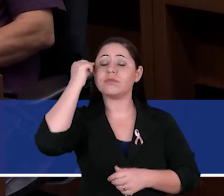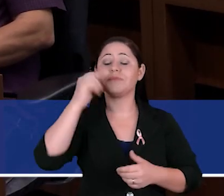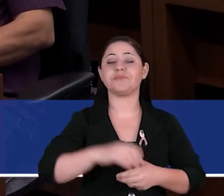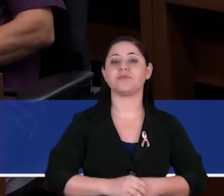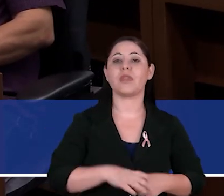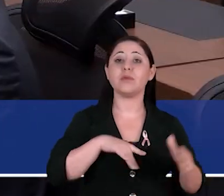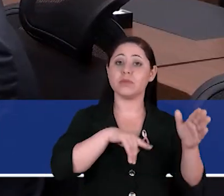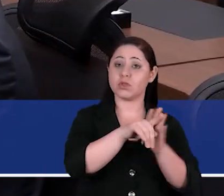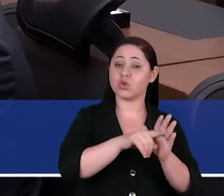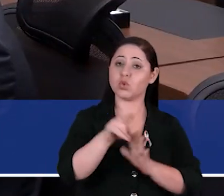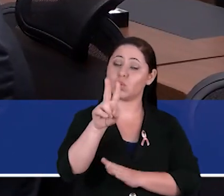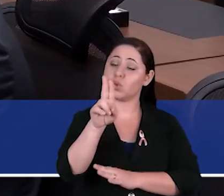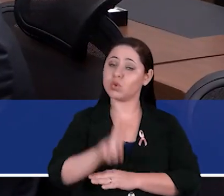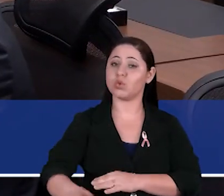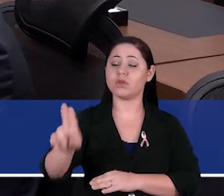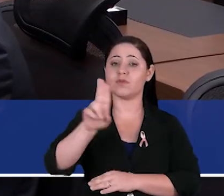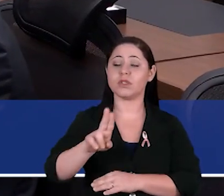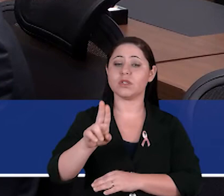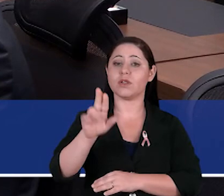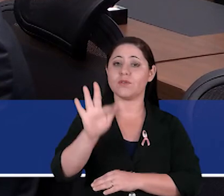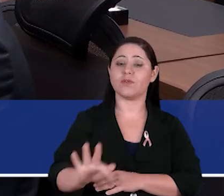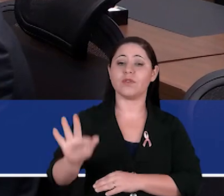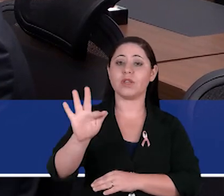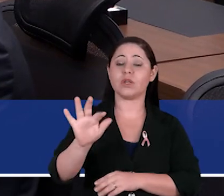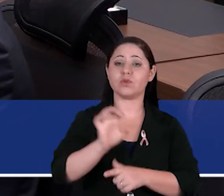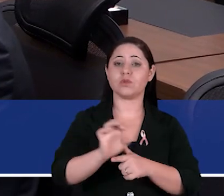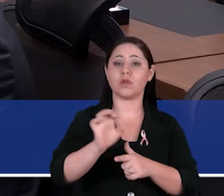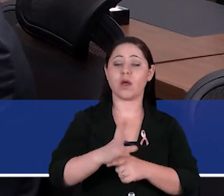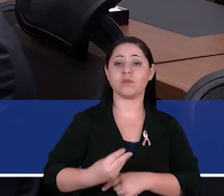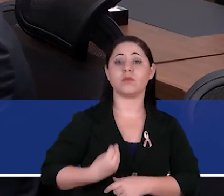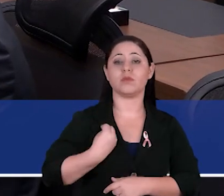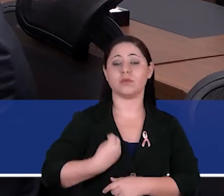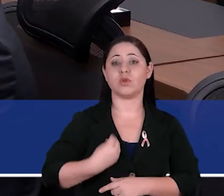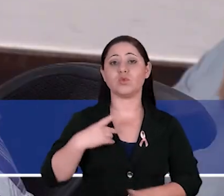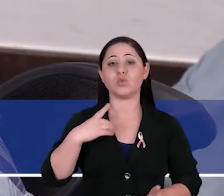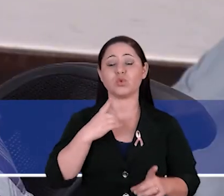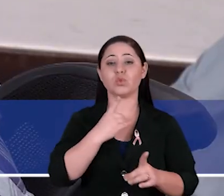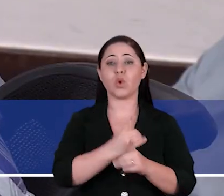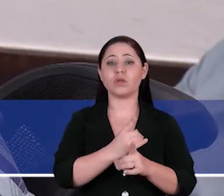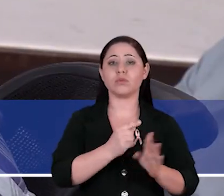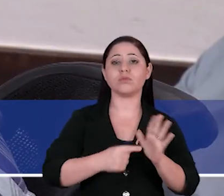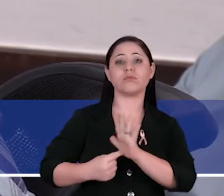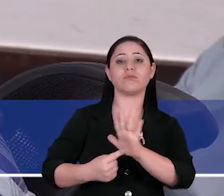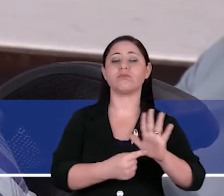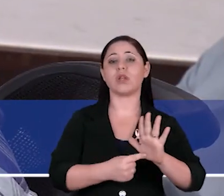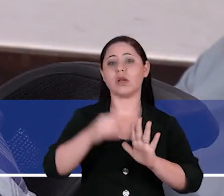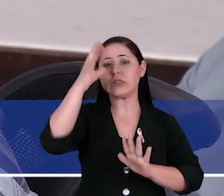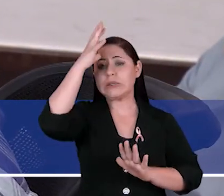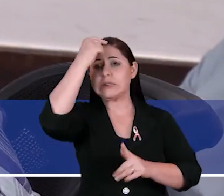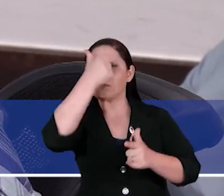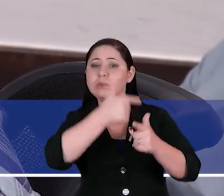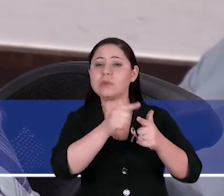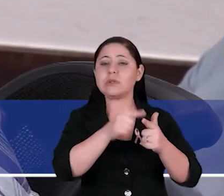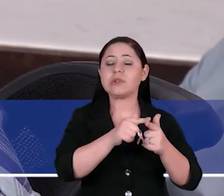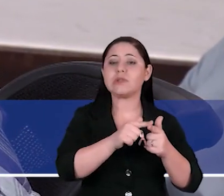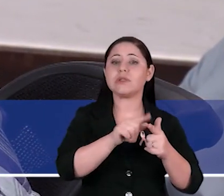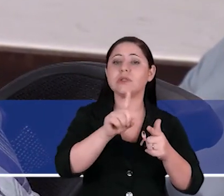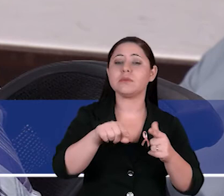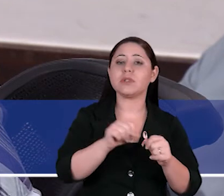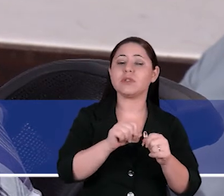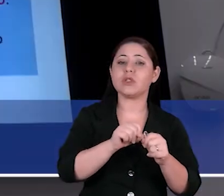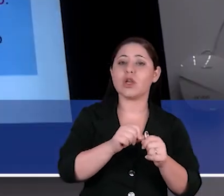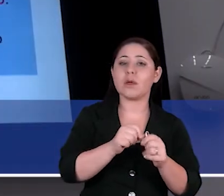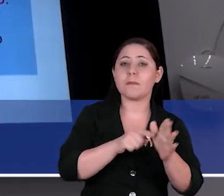campo acadêmico. Pesquisadores das 2 universidades federais do estado participaram do encontro a fim de apresentar os